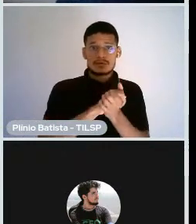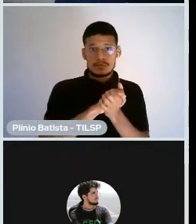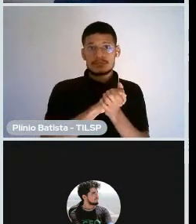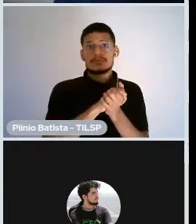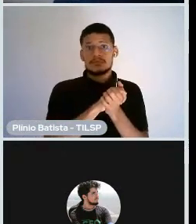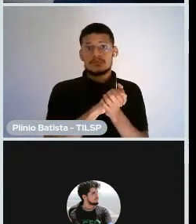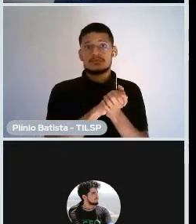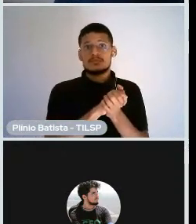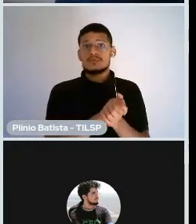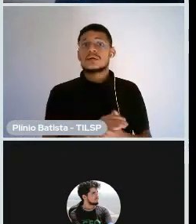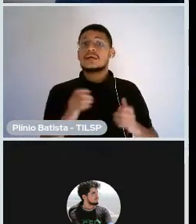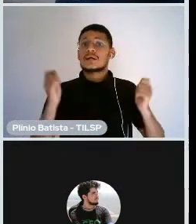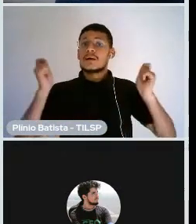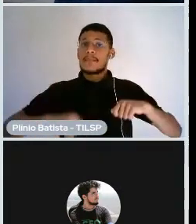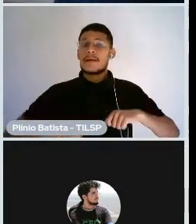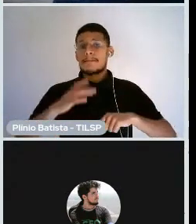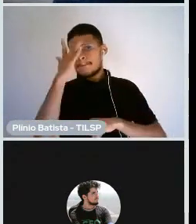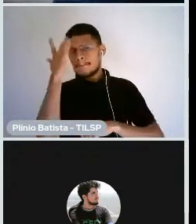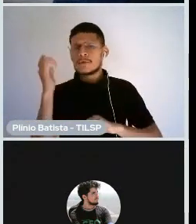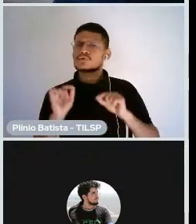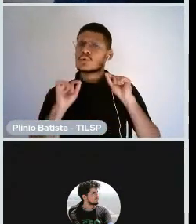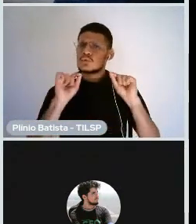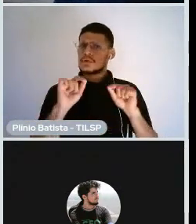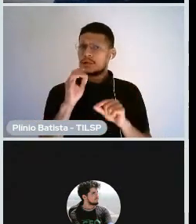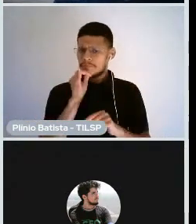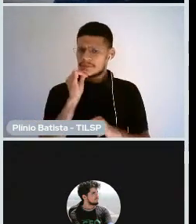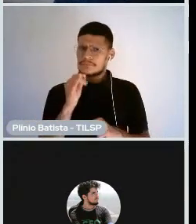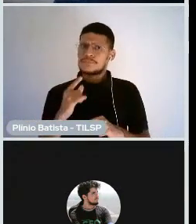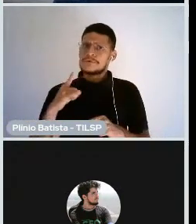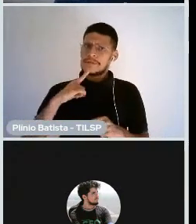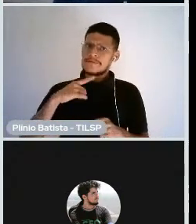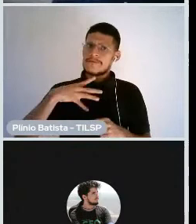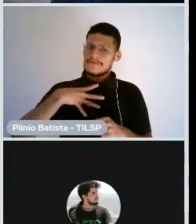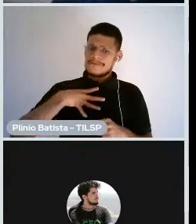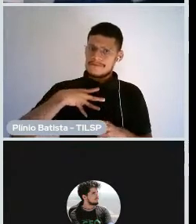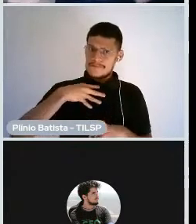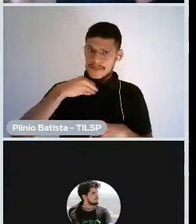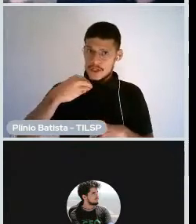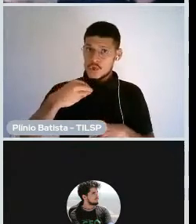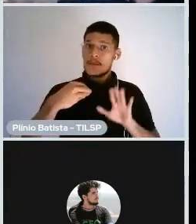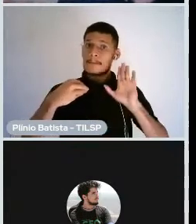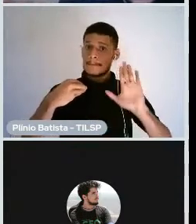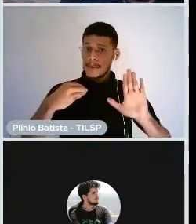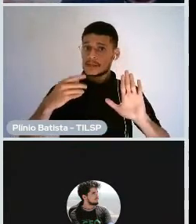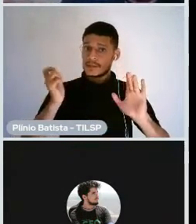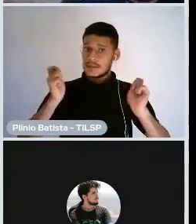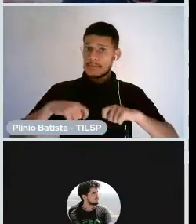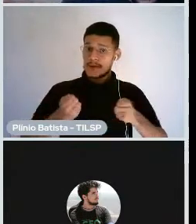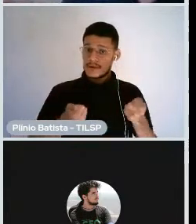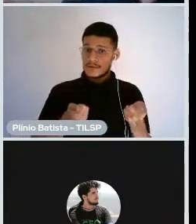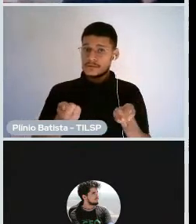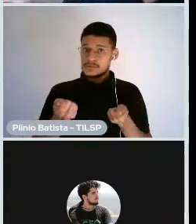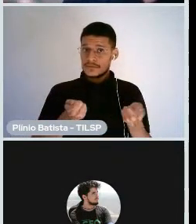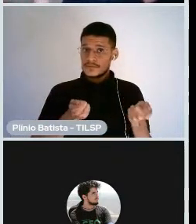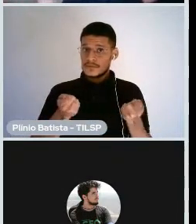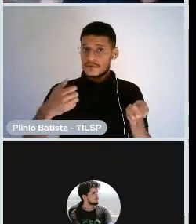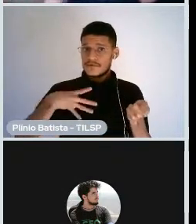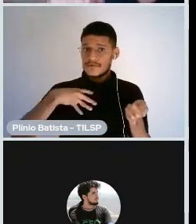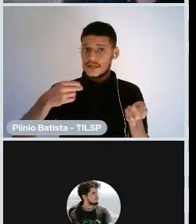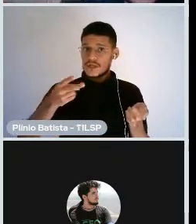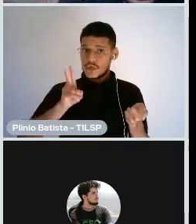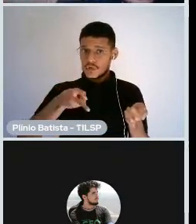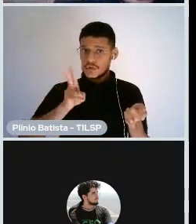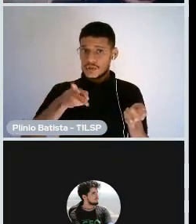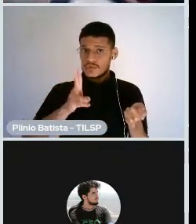pessoas, consequentemente, tivessem uma quantidade de filhos, mas que conseguissem, de fato, manter esses filhos, porque